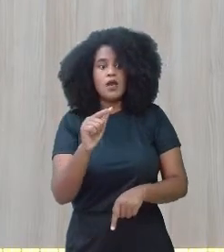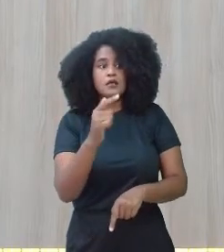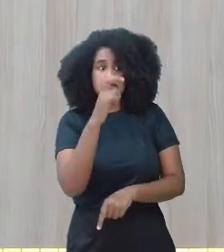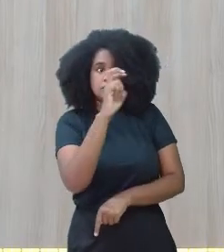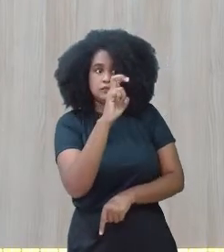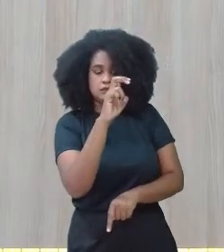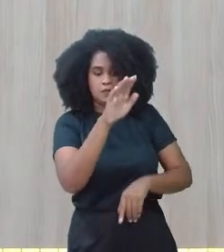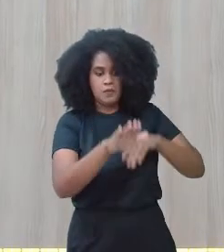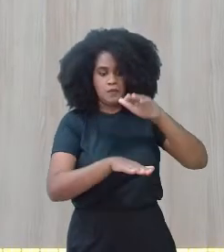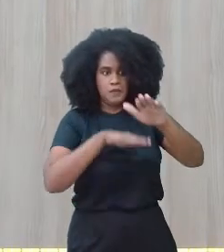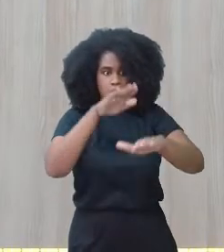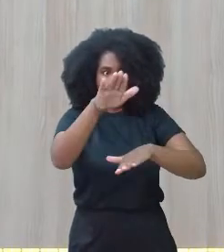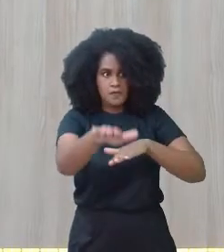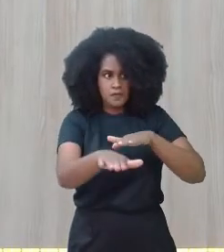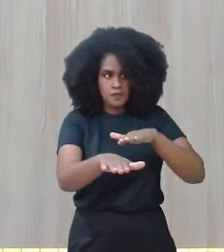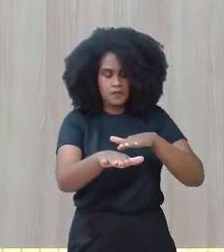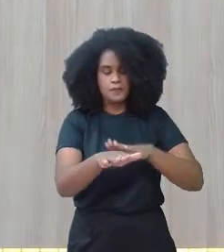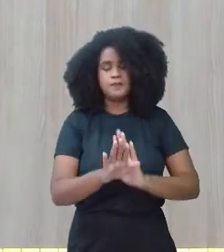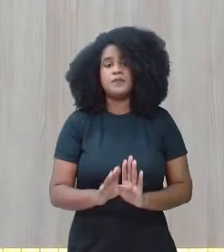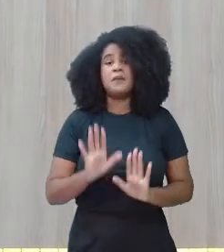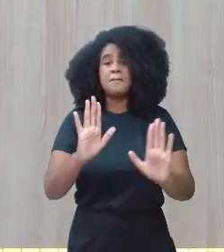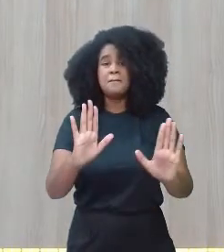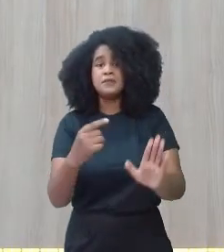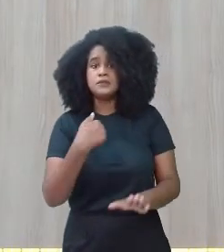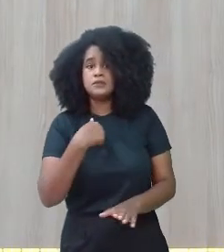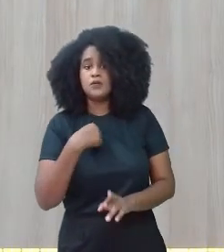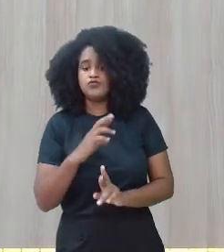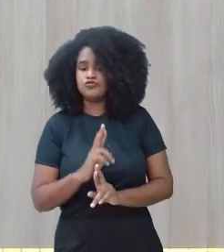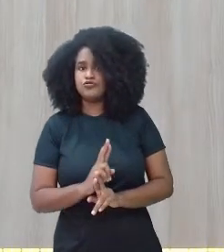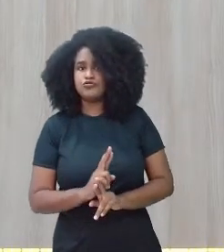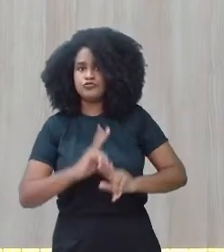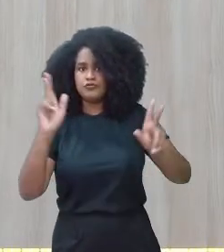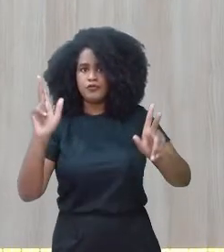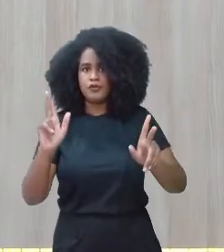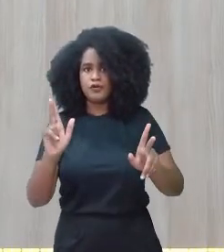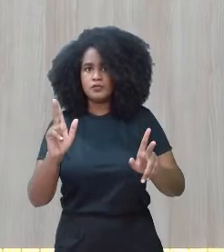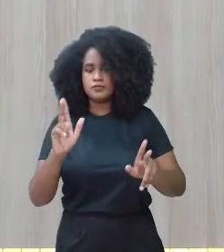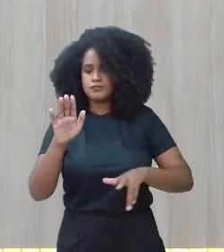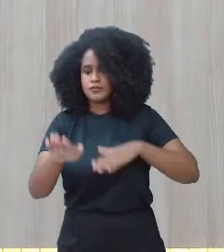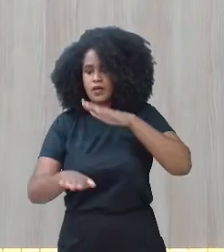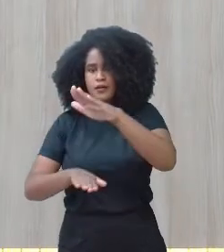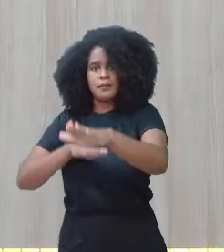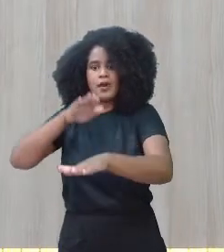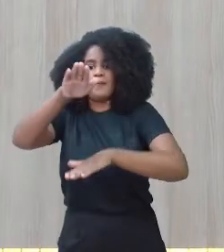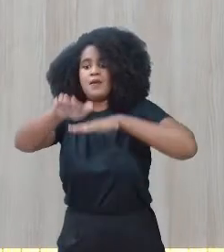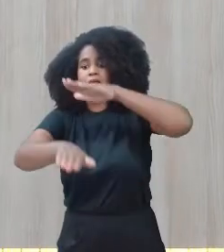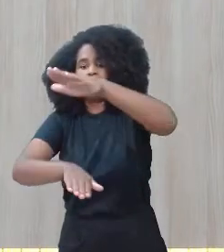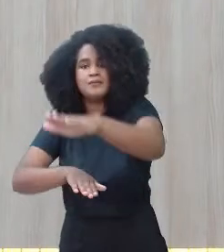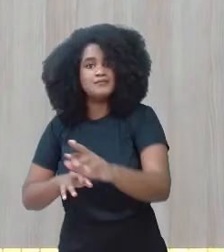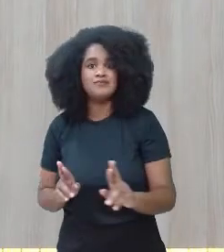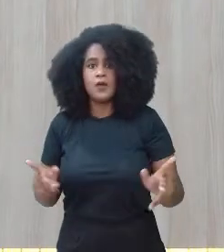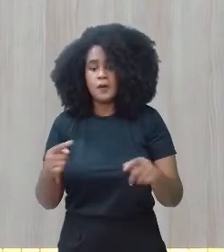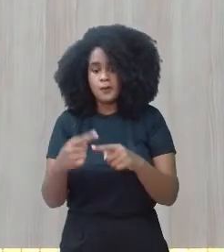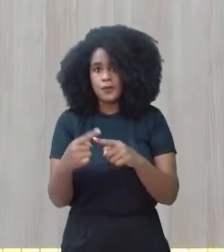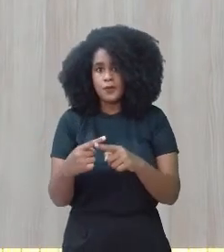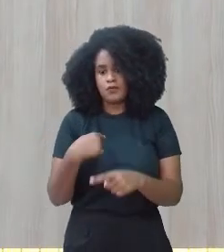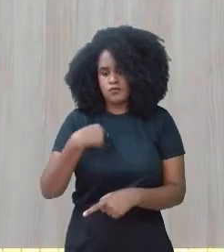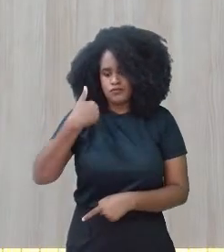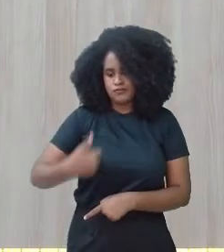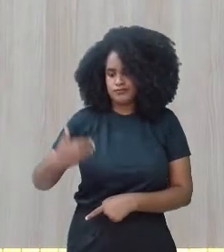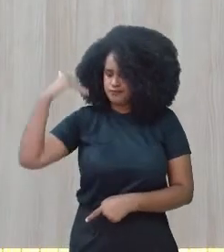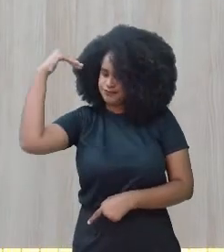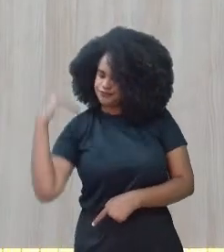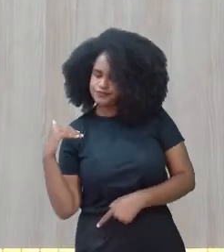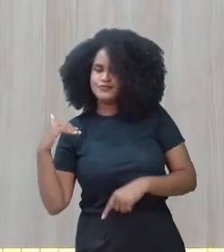Então, ele vai parar num lugar diferente do meu, se ele usar a mesma quantidade que eu disse. Então, quer dizer que não é uma medida muito